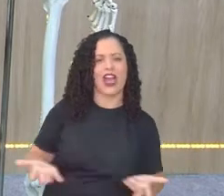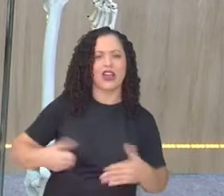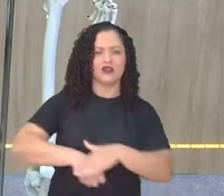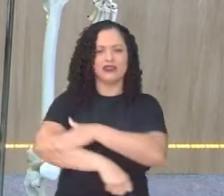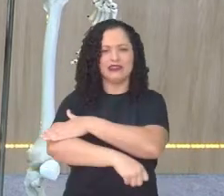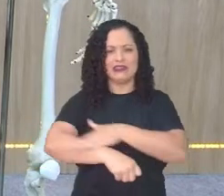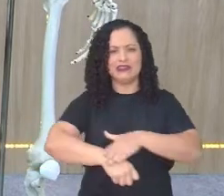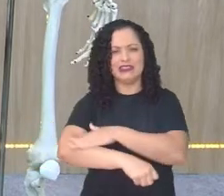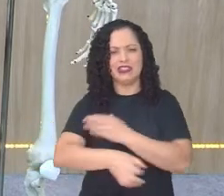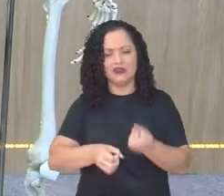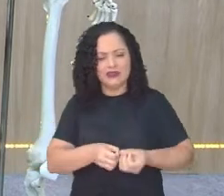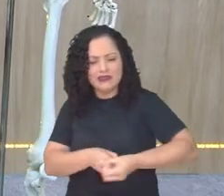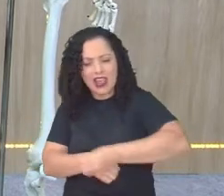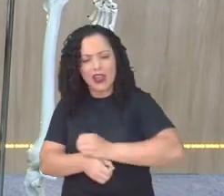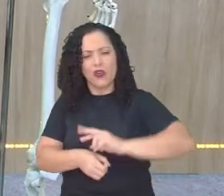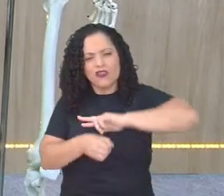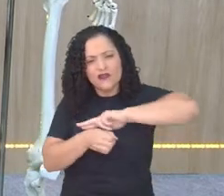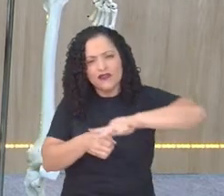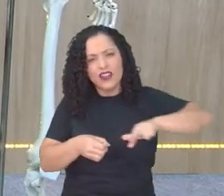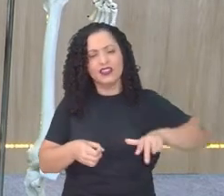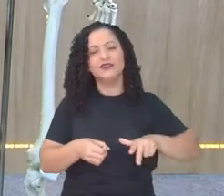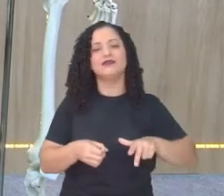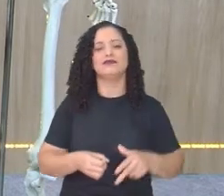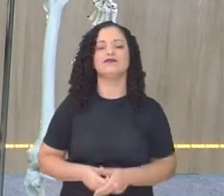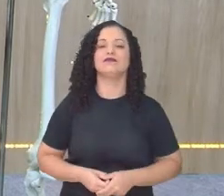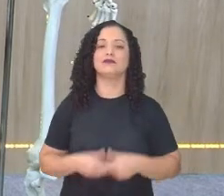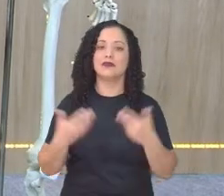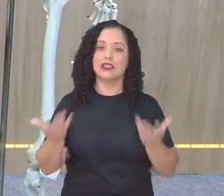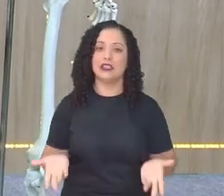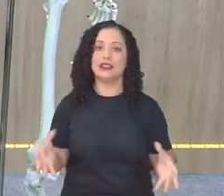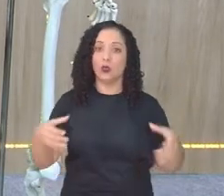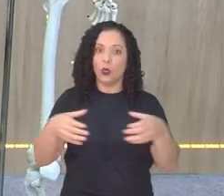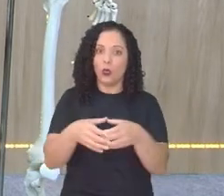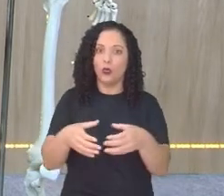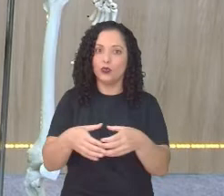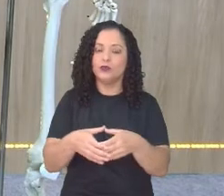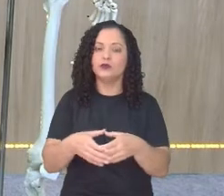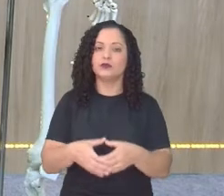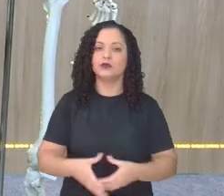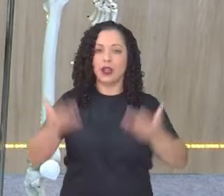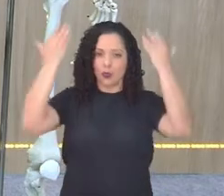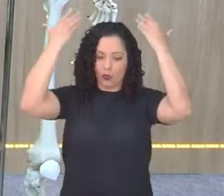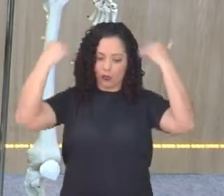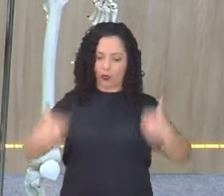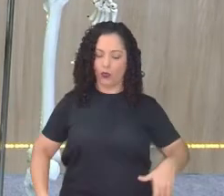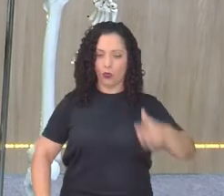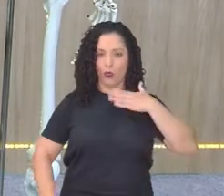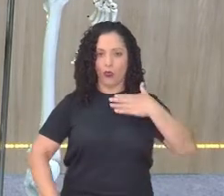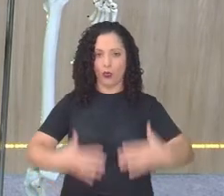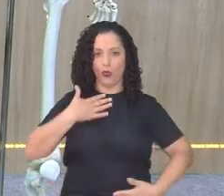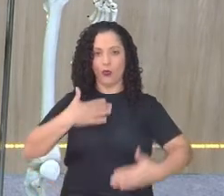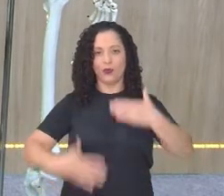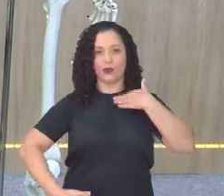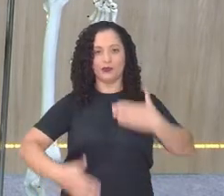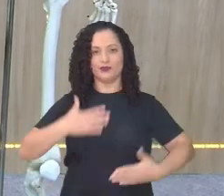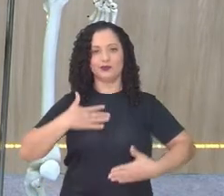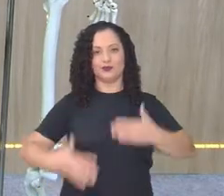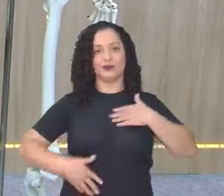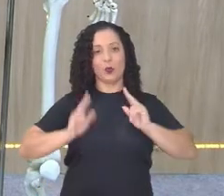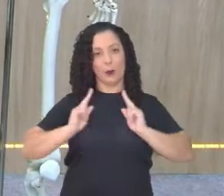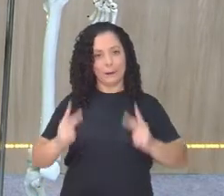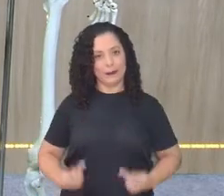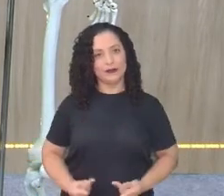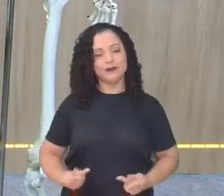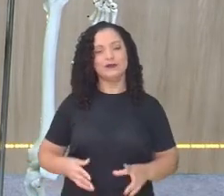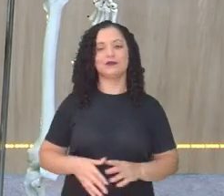várias células e assim por diante. E esse conjunto de sistemas reunidos forma o nosso corpo. Vejam que interessante.